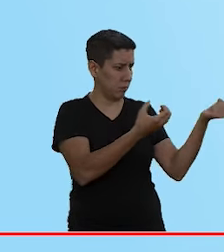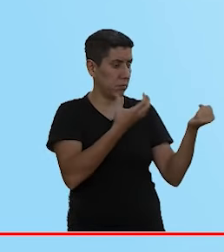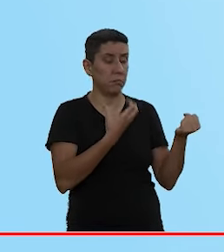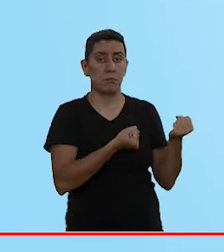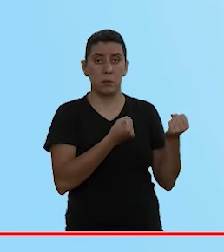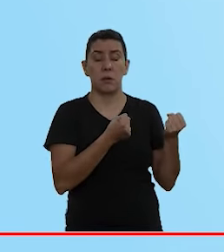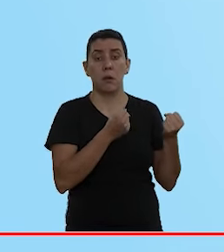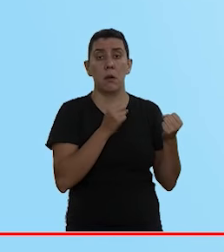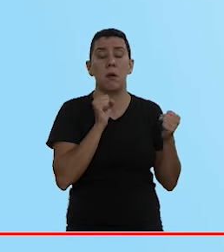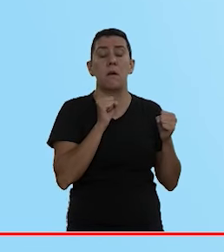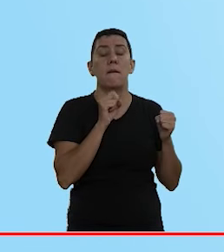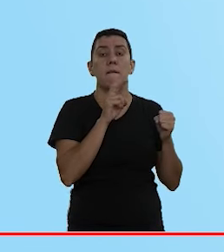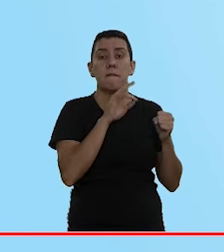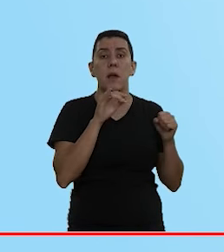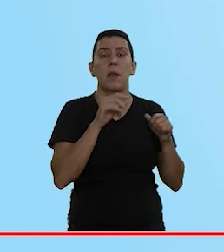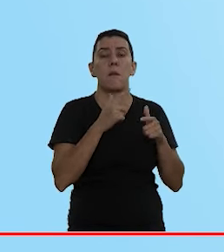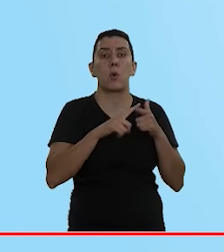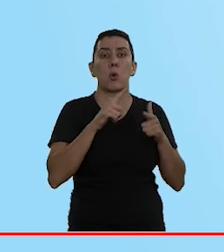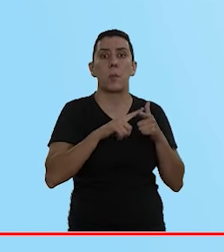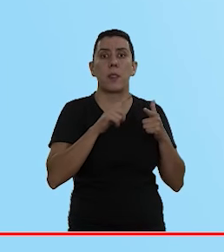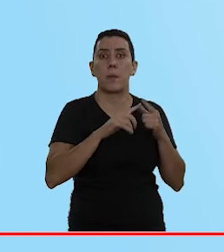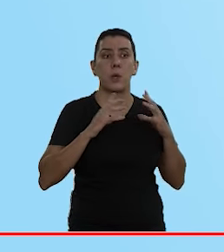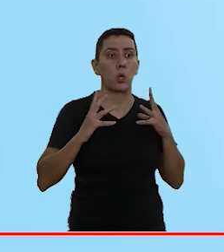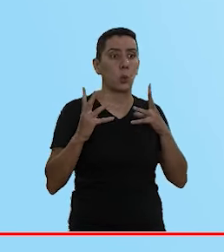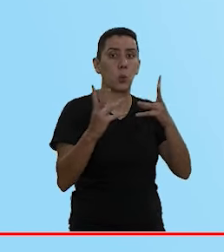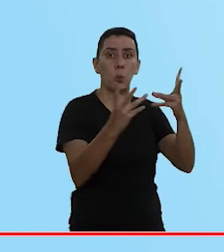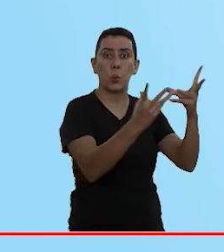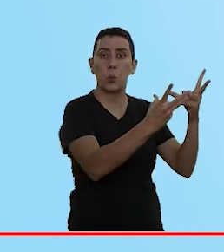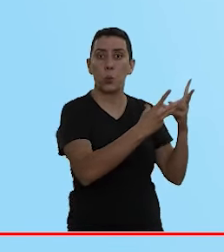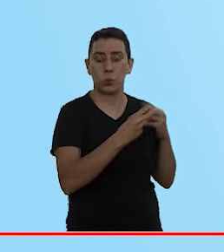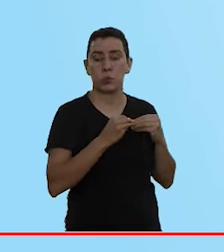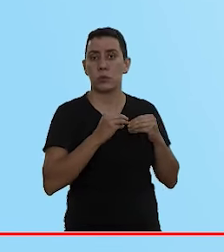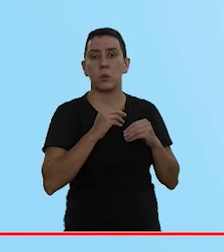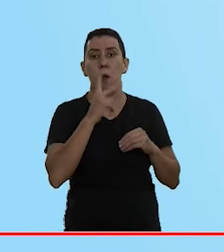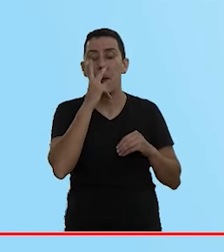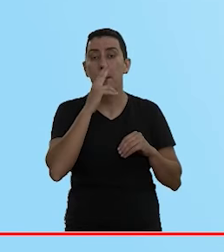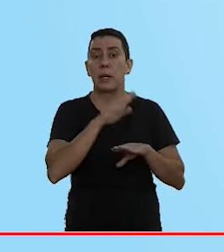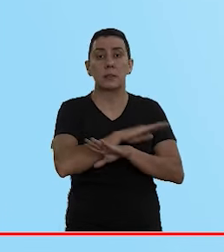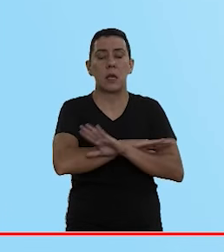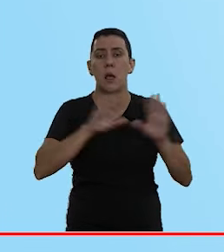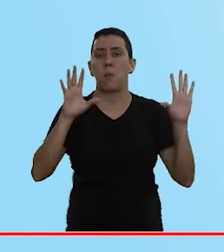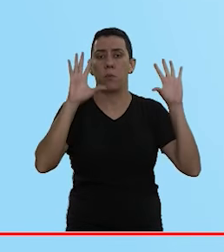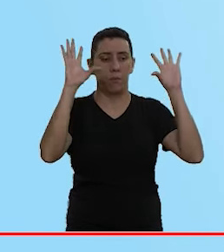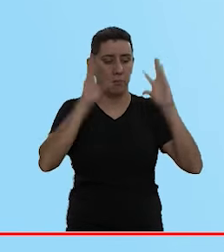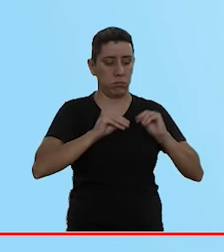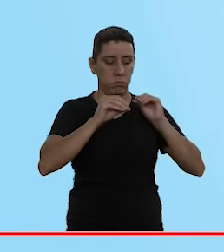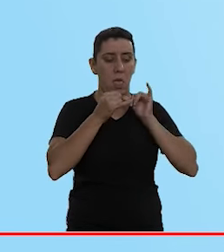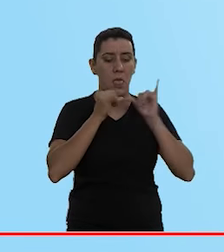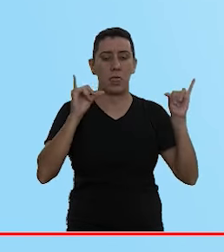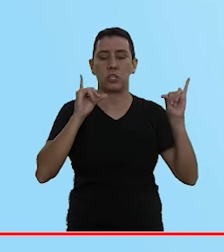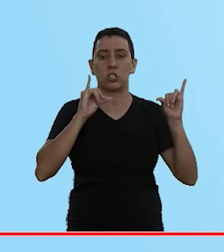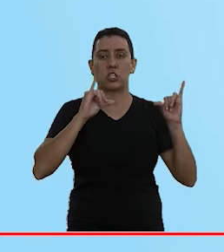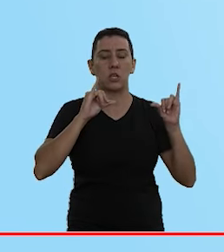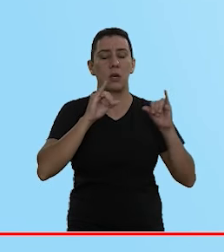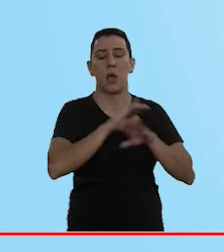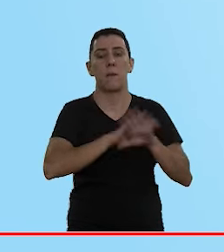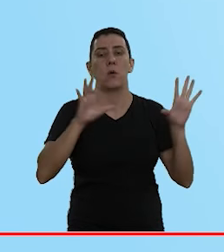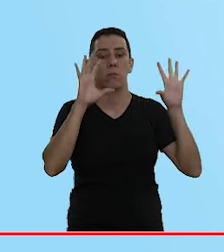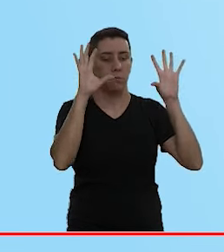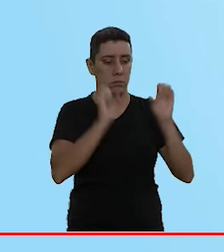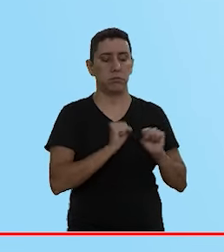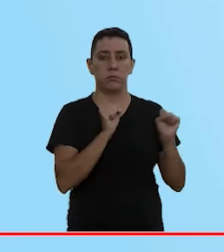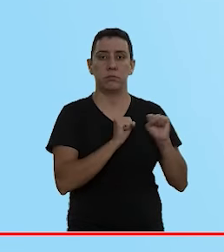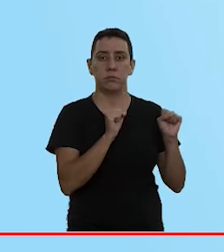outras usinas vão começar a cair. Então, isso vai causar um blackout no sistema elétrico, porque a queda de